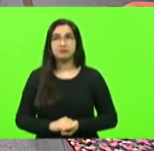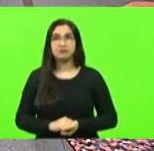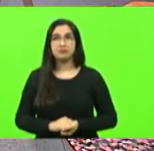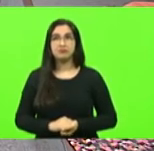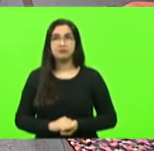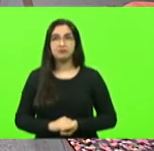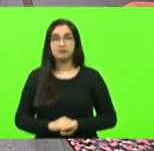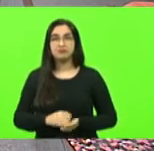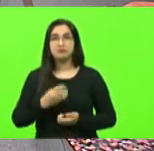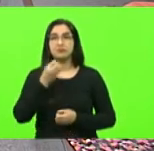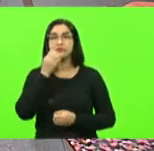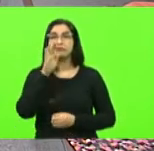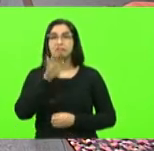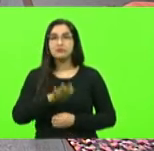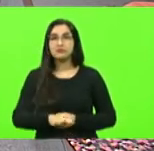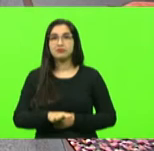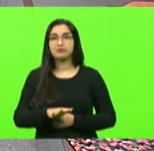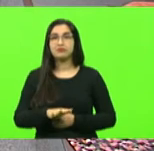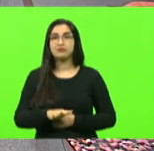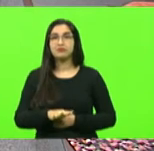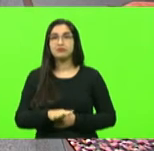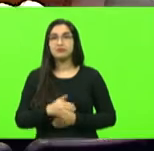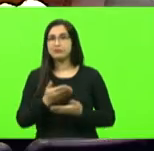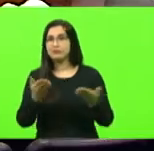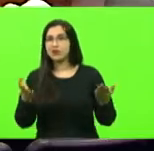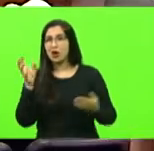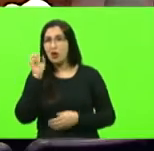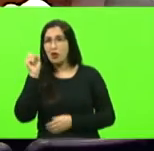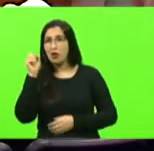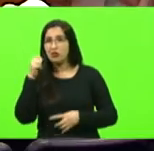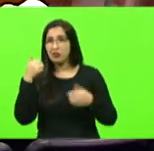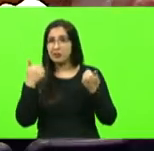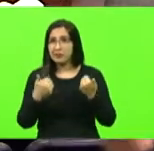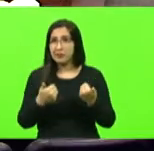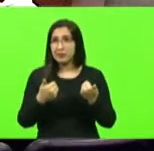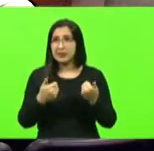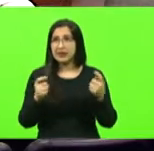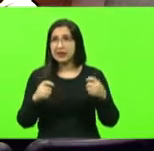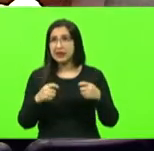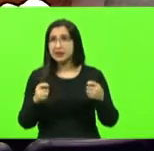Boa tarde. Estão me ouvindo bem?